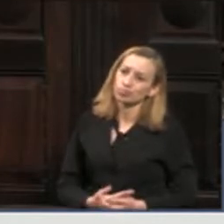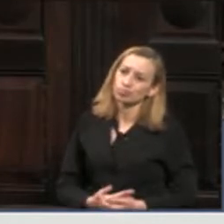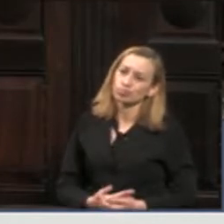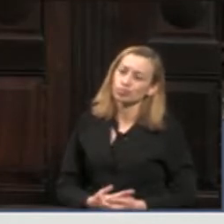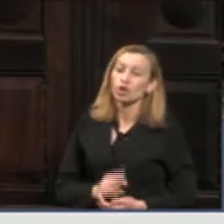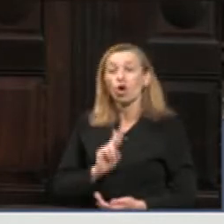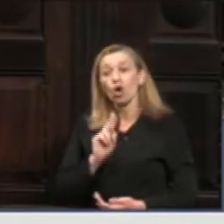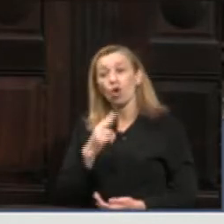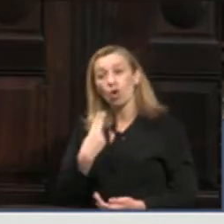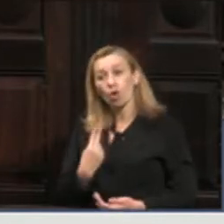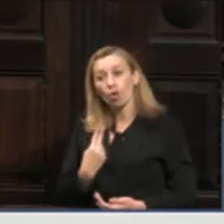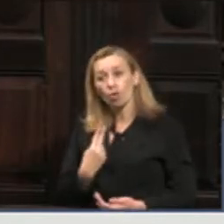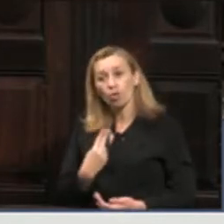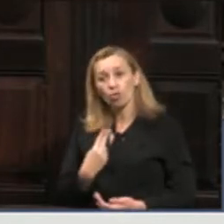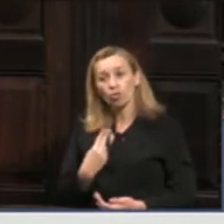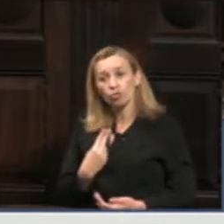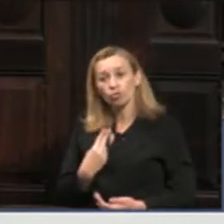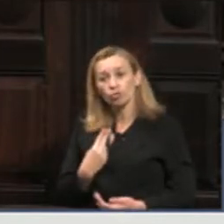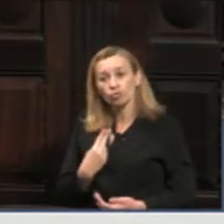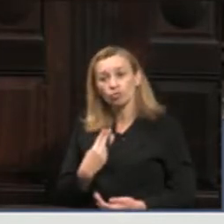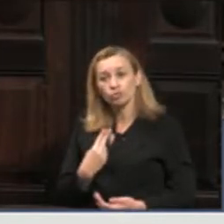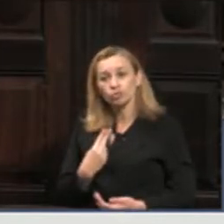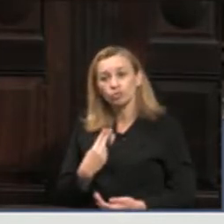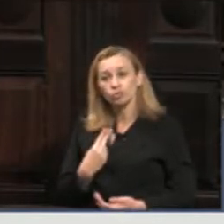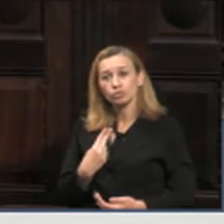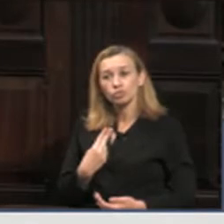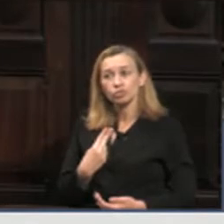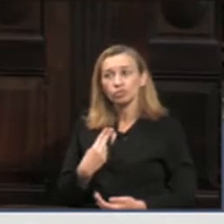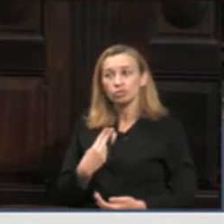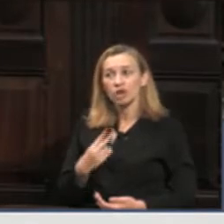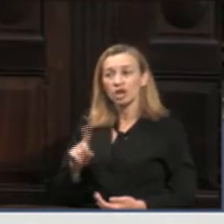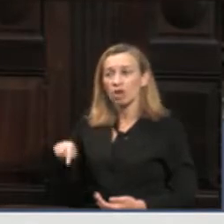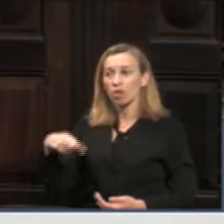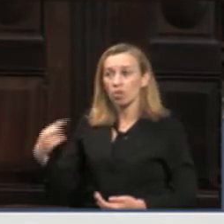ou para aqueles que integram o seu próprio partido,